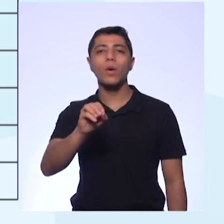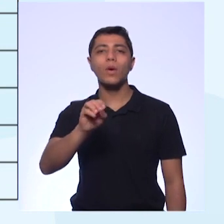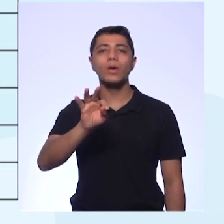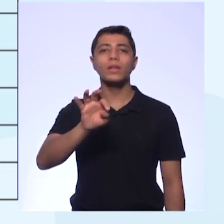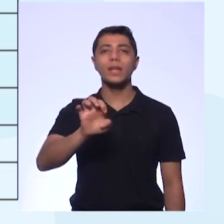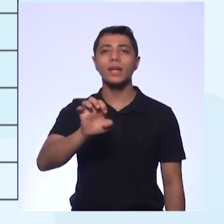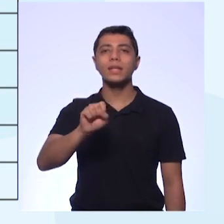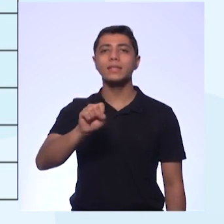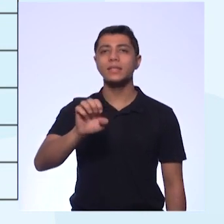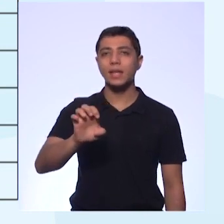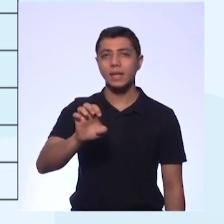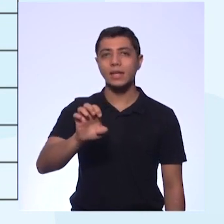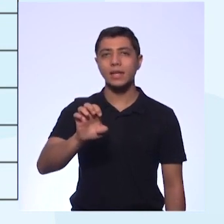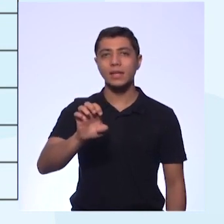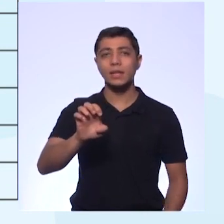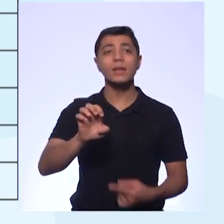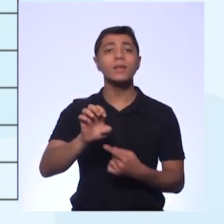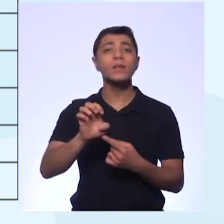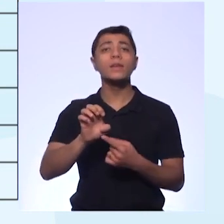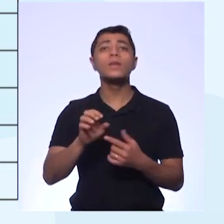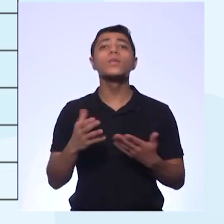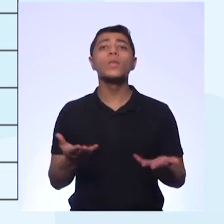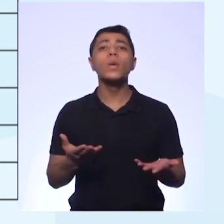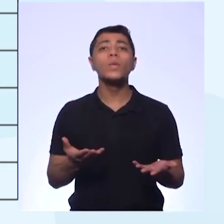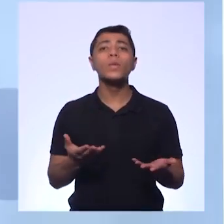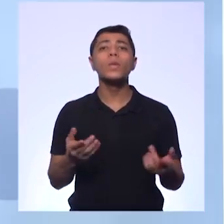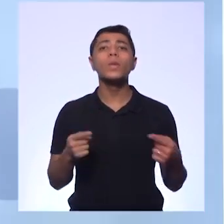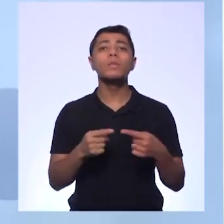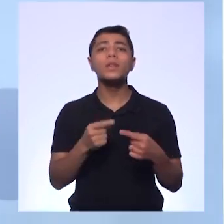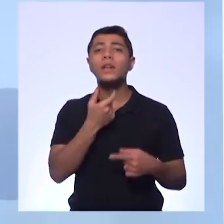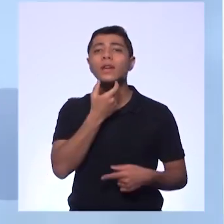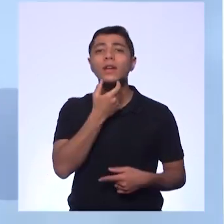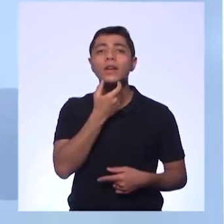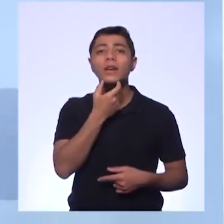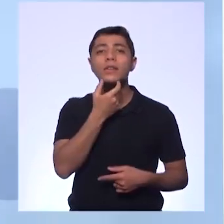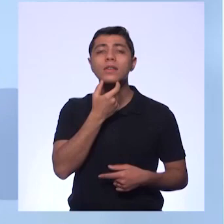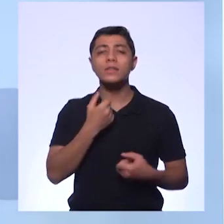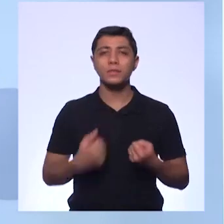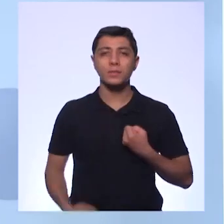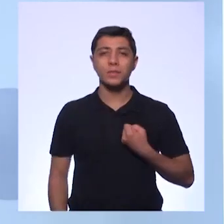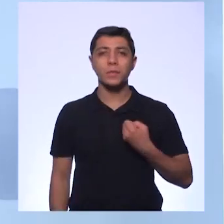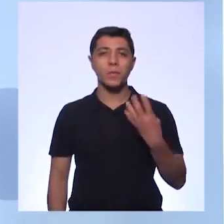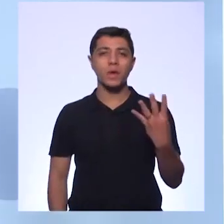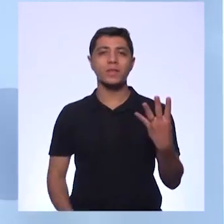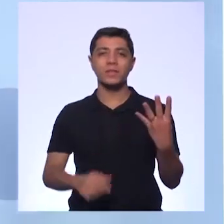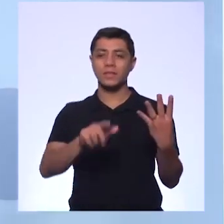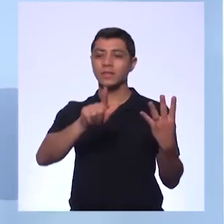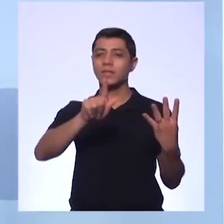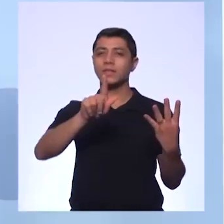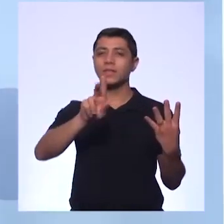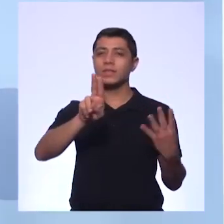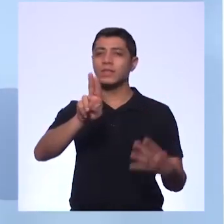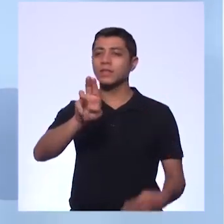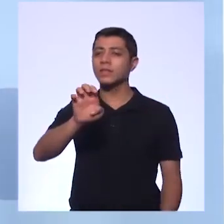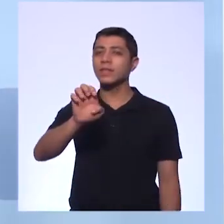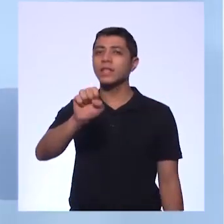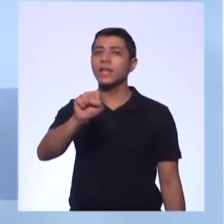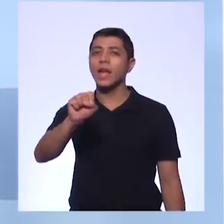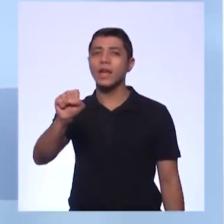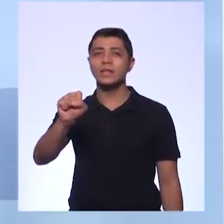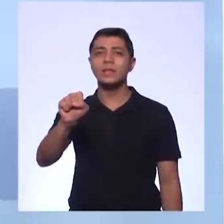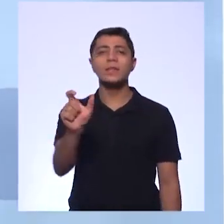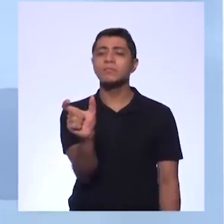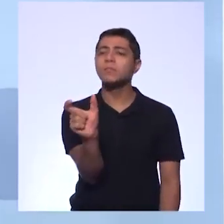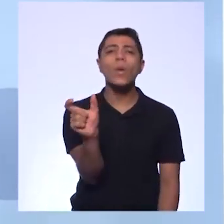Guess what? Qual será que é, então? É a número 4, guess. Então, guess, quando você está guessing, você está tentando